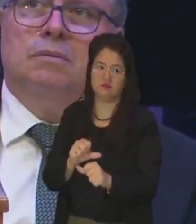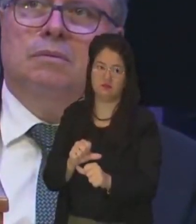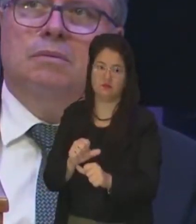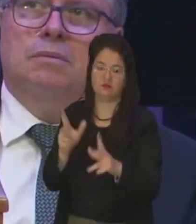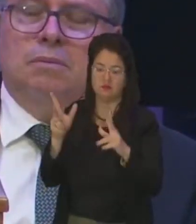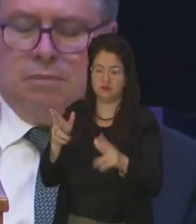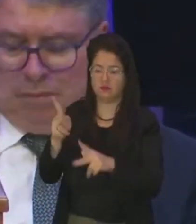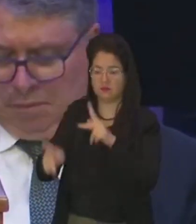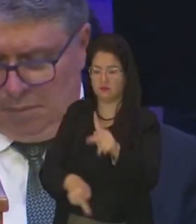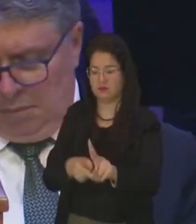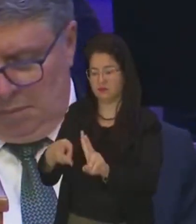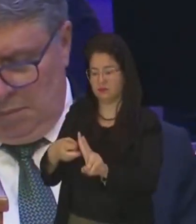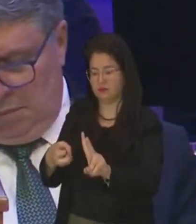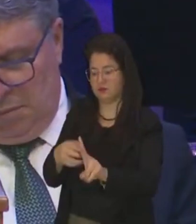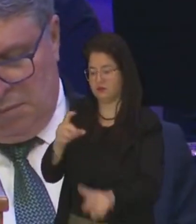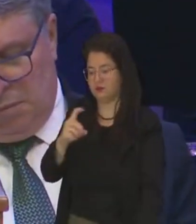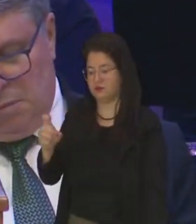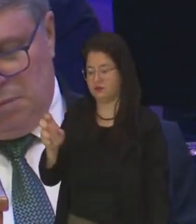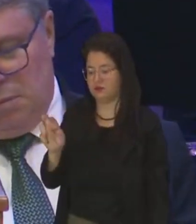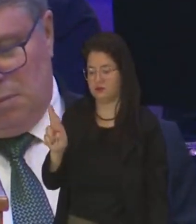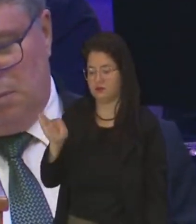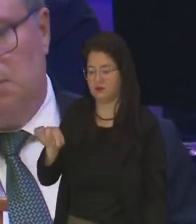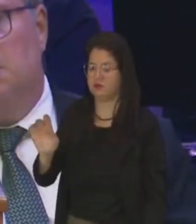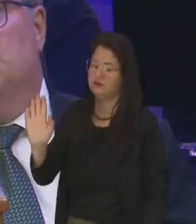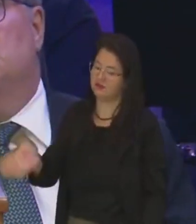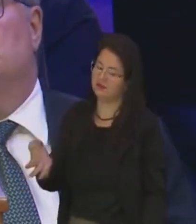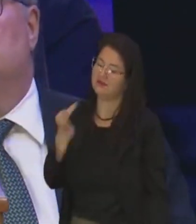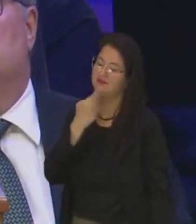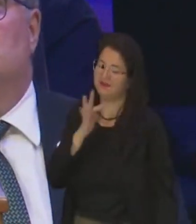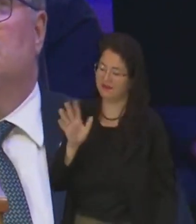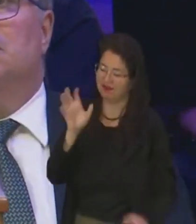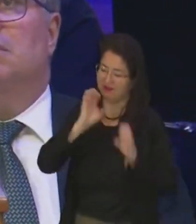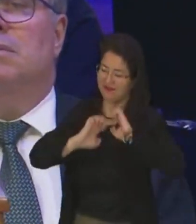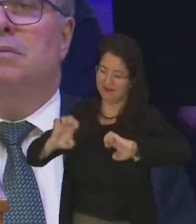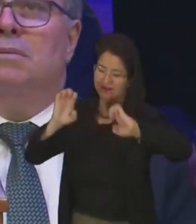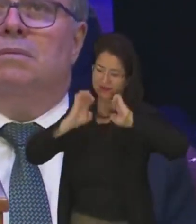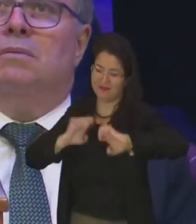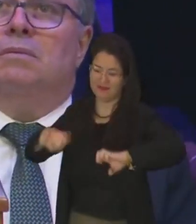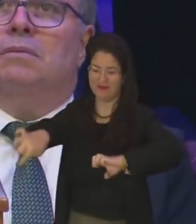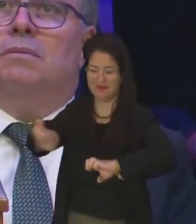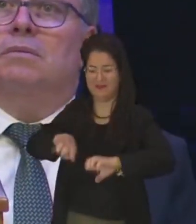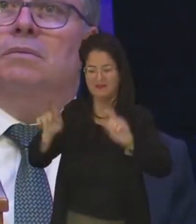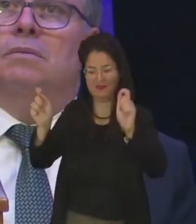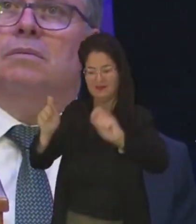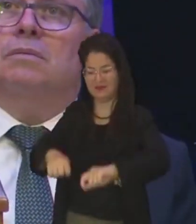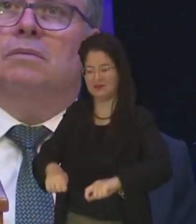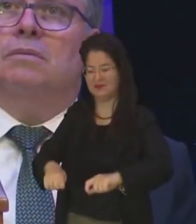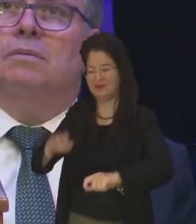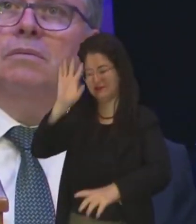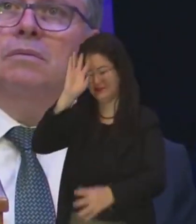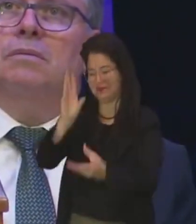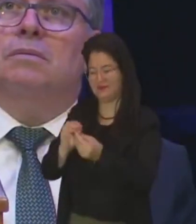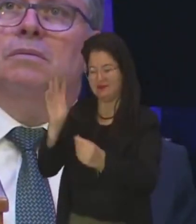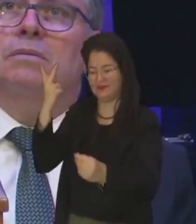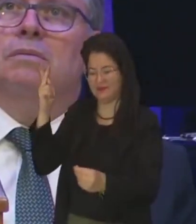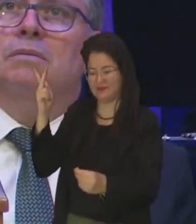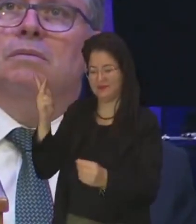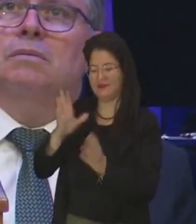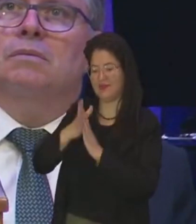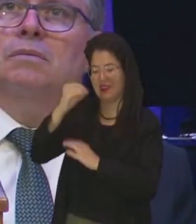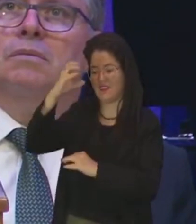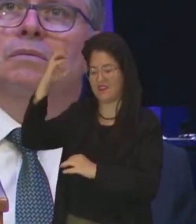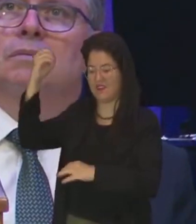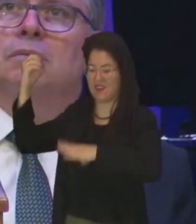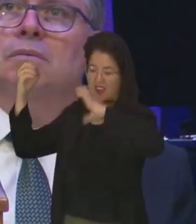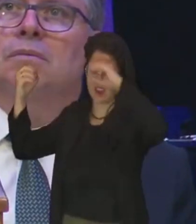o povo xerente, que agora, que já conhece o Evangelho, eles podem terminar aquela história das viagens para o